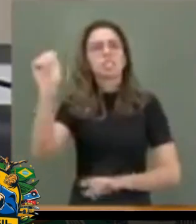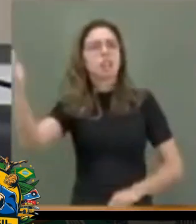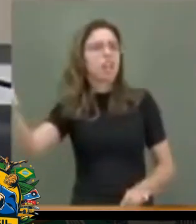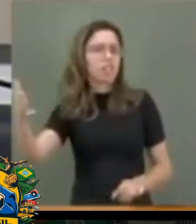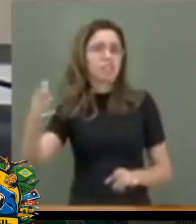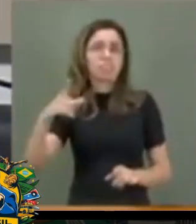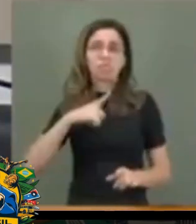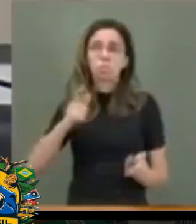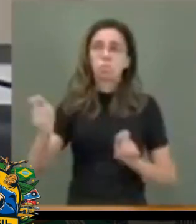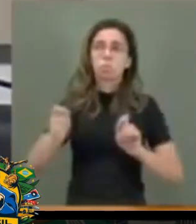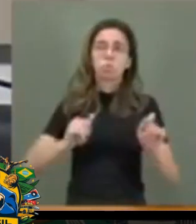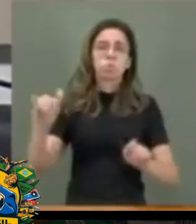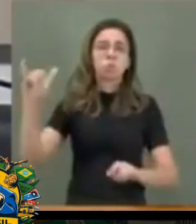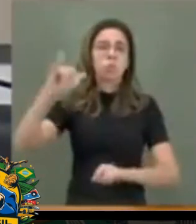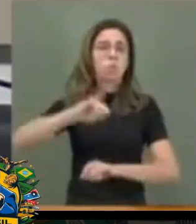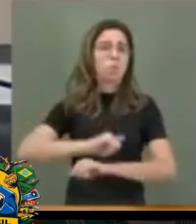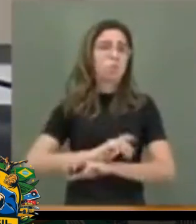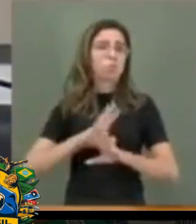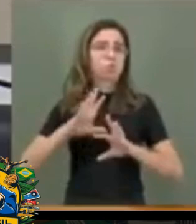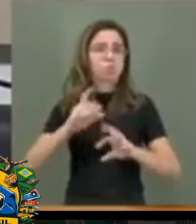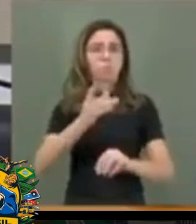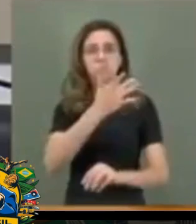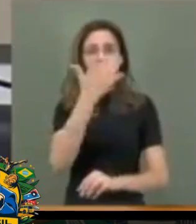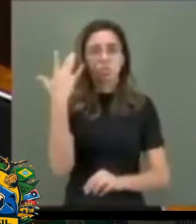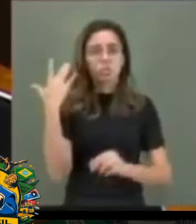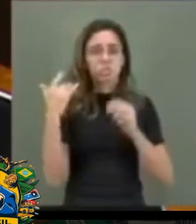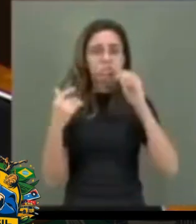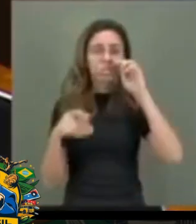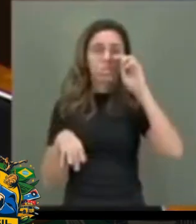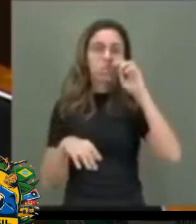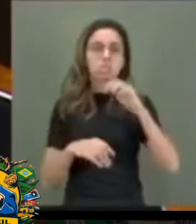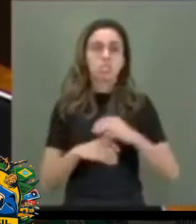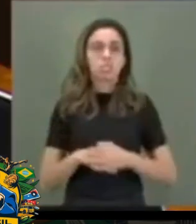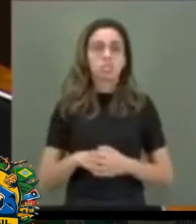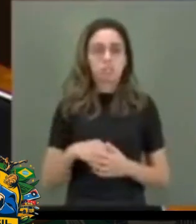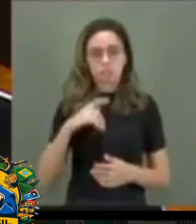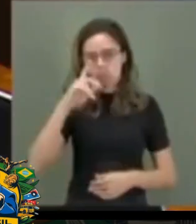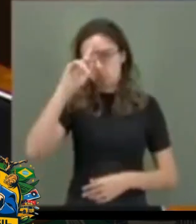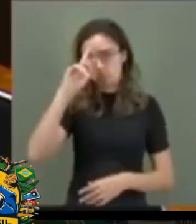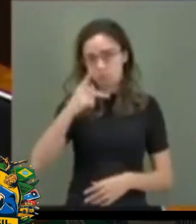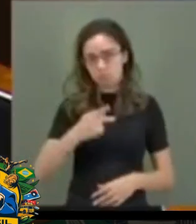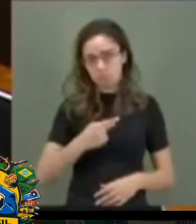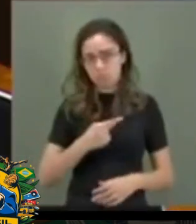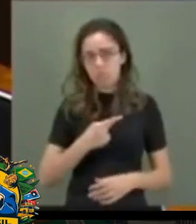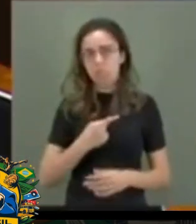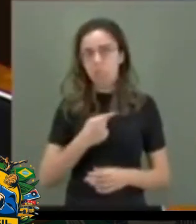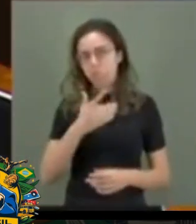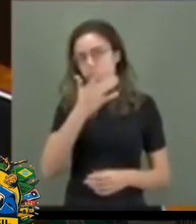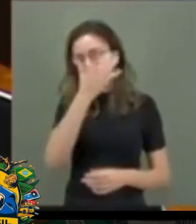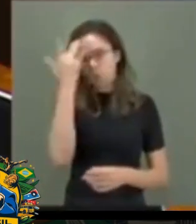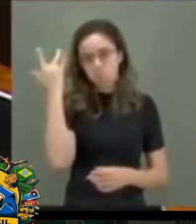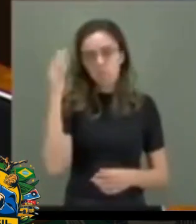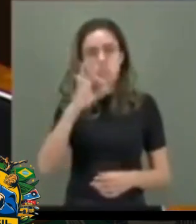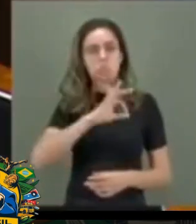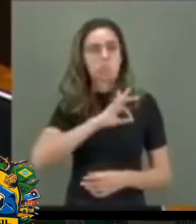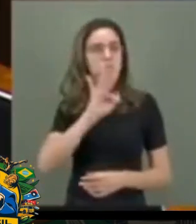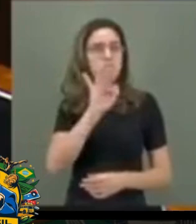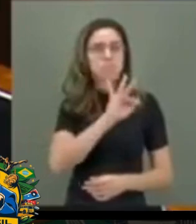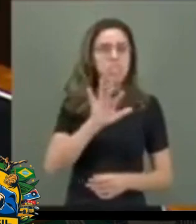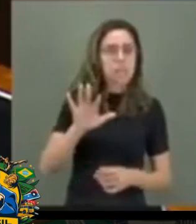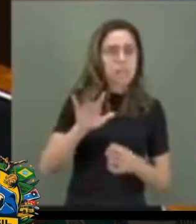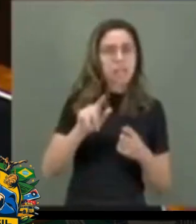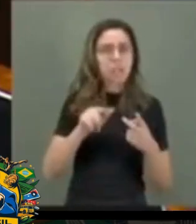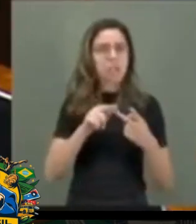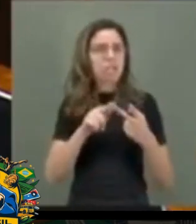voos. E houve uma decisão, houve uma decisão individual de alguém da Polícia Federal, do diretor, do delegado, de um